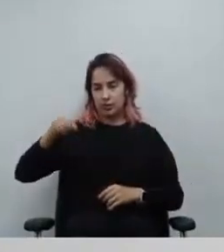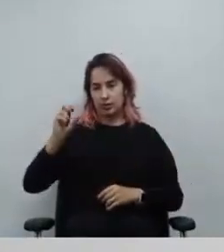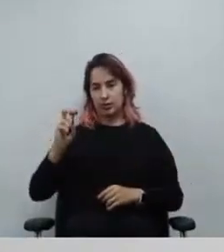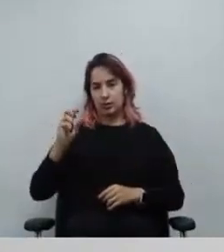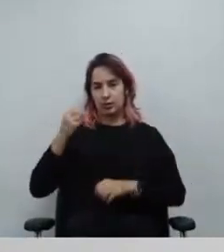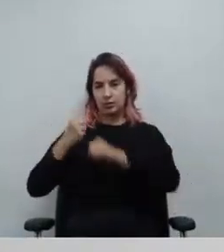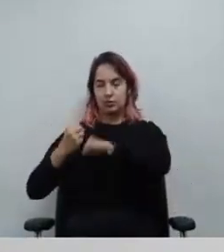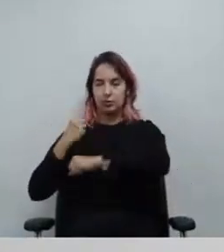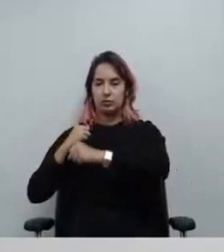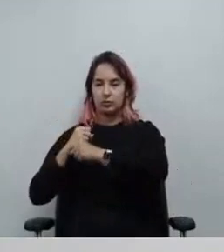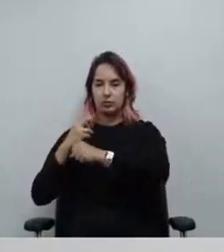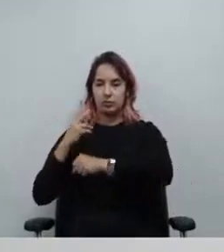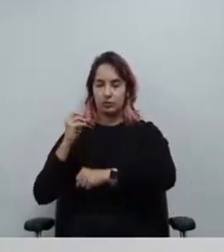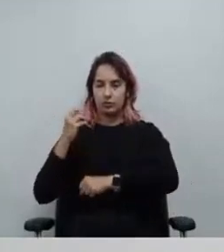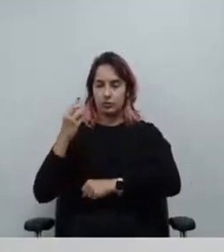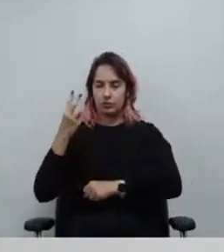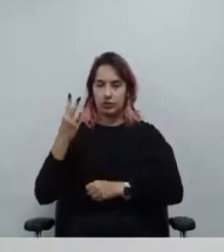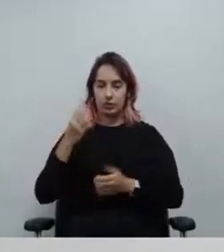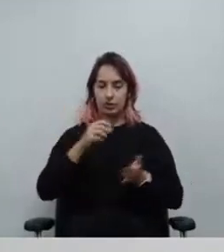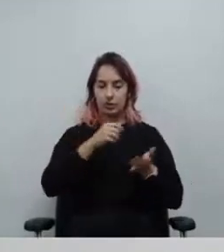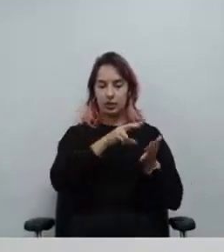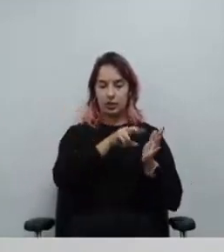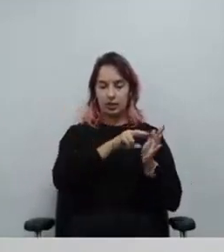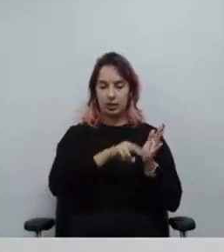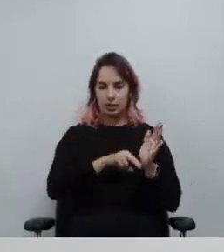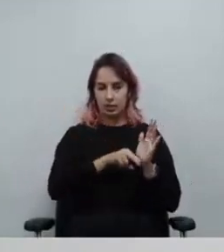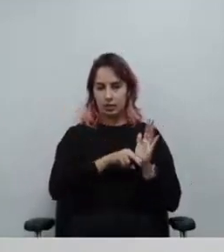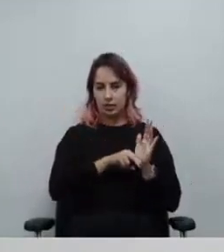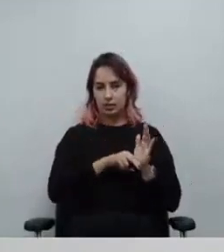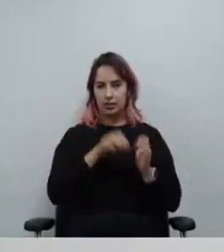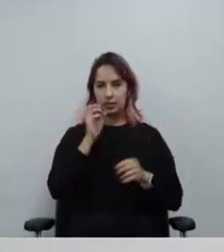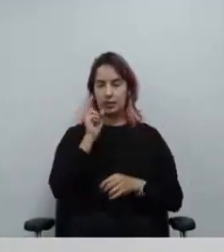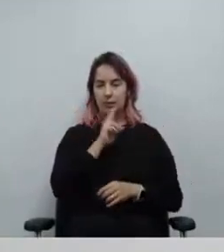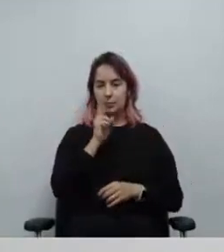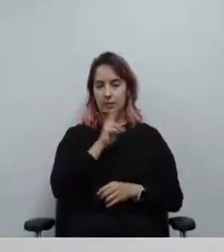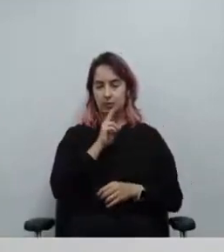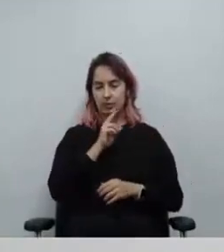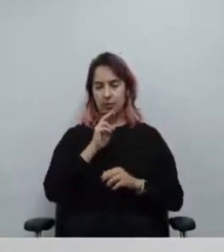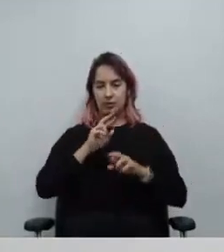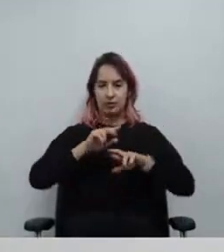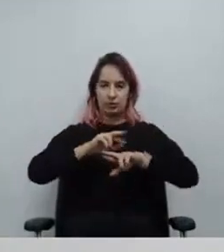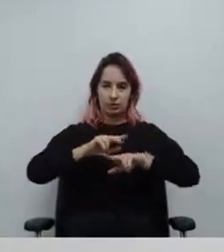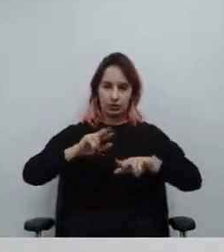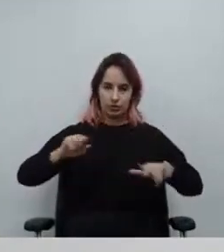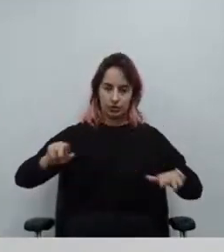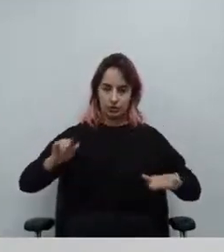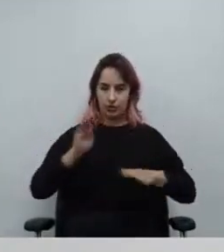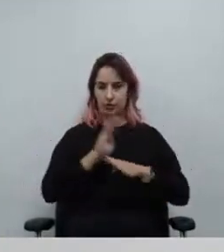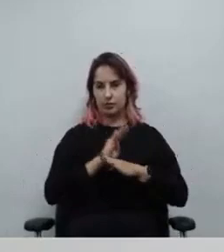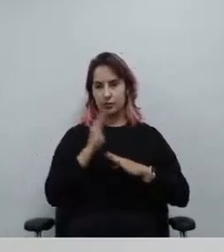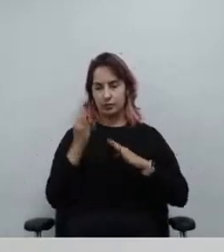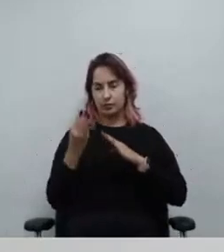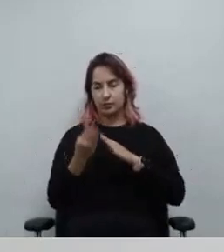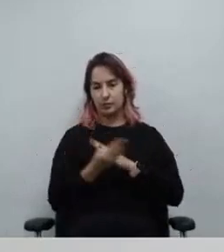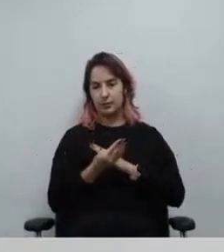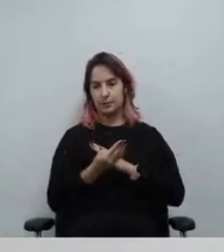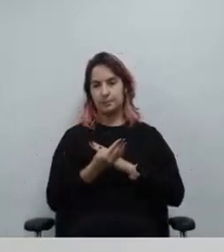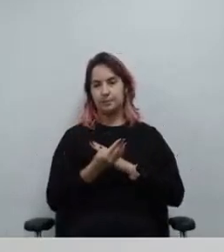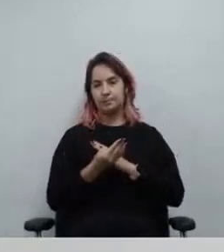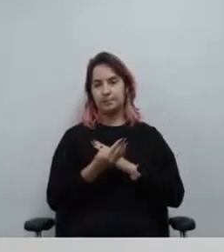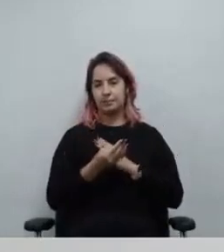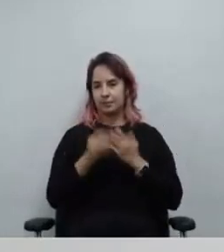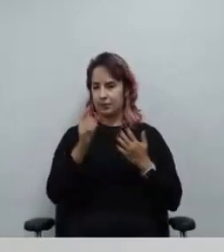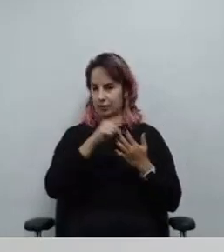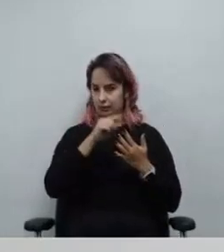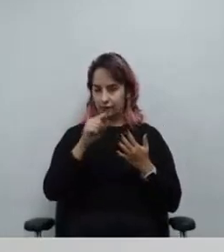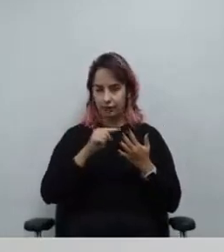875/2023, que é a homologação da lista emergencial das unidades Tupã, Barretos, Caraguatatuba, Itapetininga, Itapevi, Jacareí, Osasco, Piracicaba, Vila Mimosa